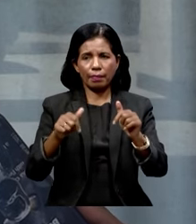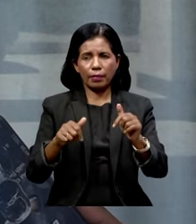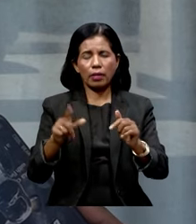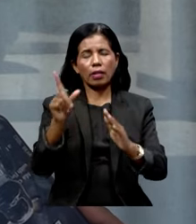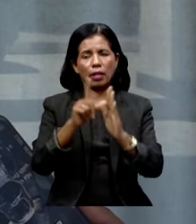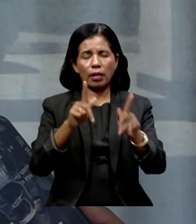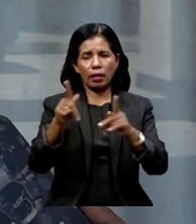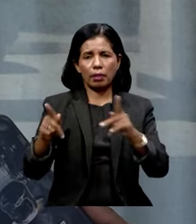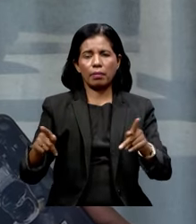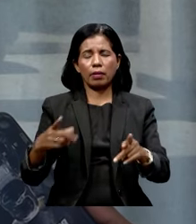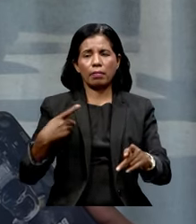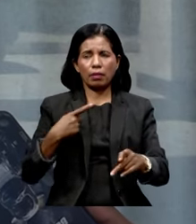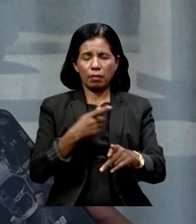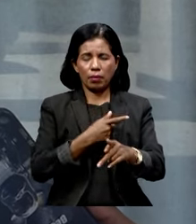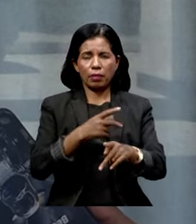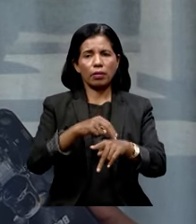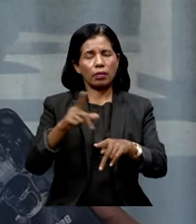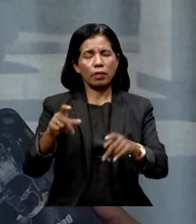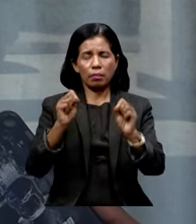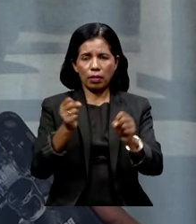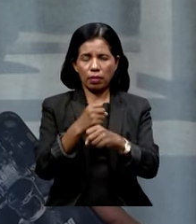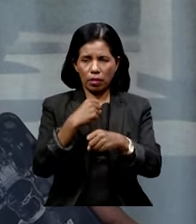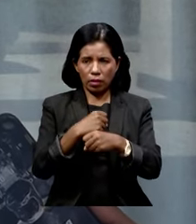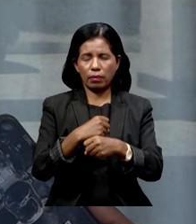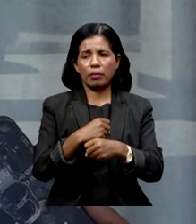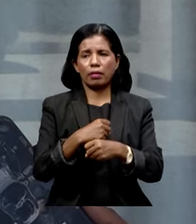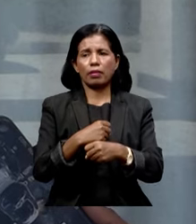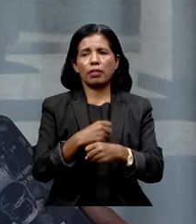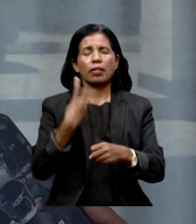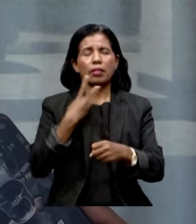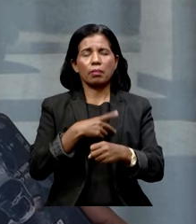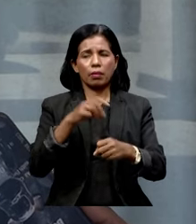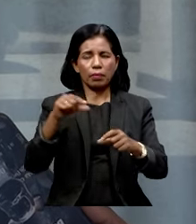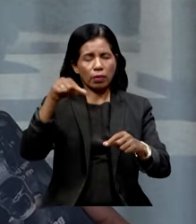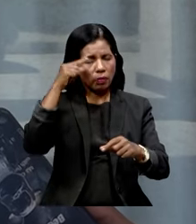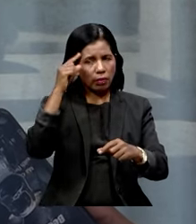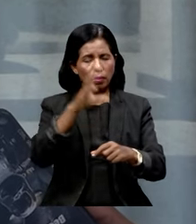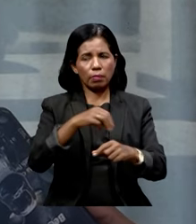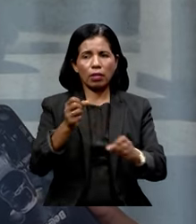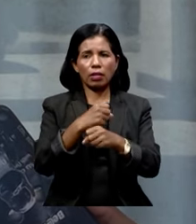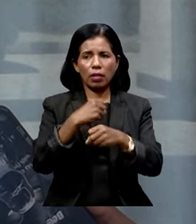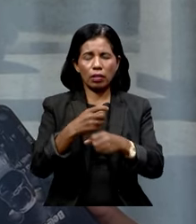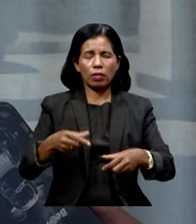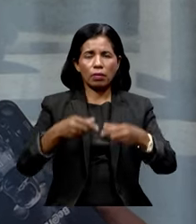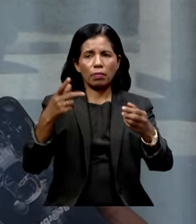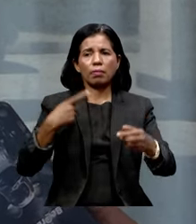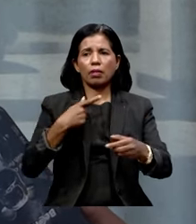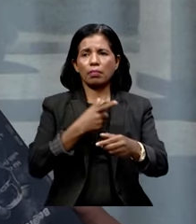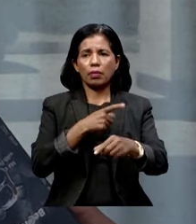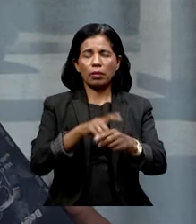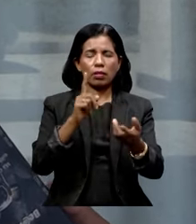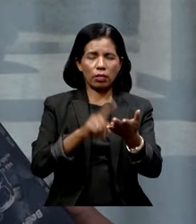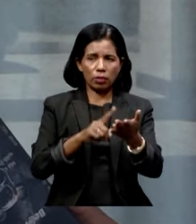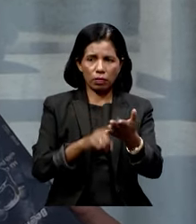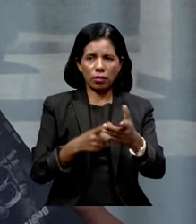sira né, parlamento. Mas se tem mecanismo, rua né bele halo. Governo toma iniciativa halo, propõe para parlamento, aprecia, discute